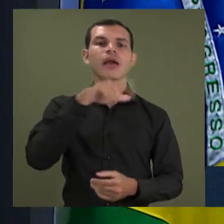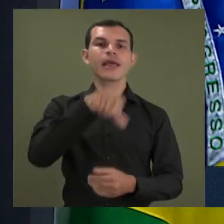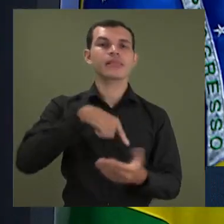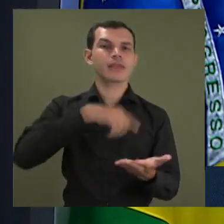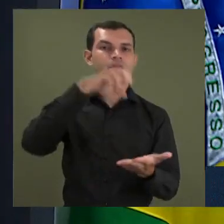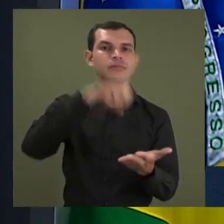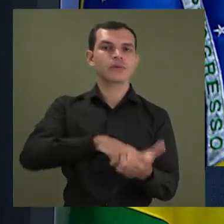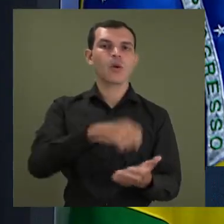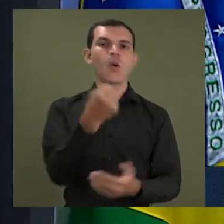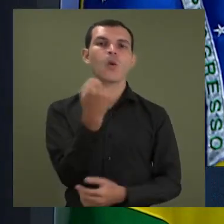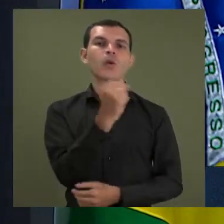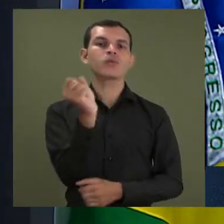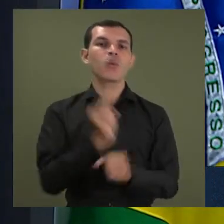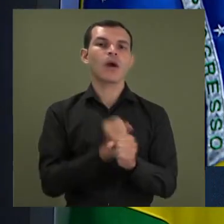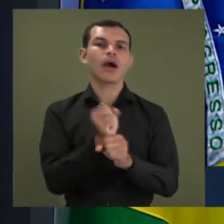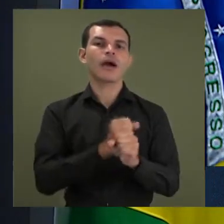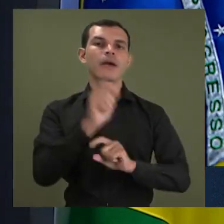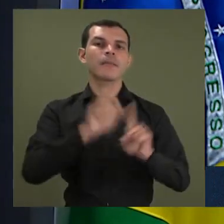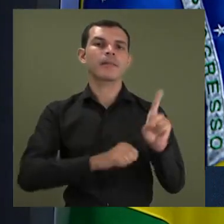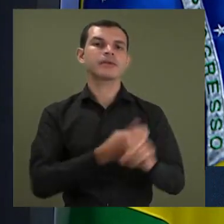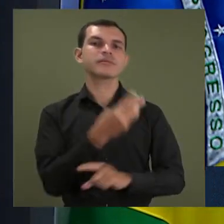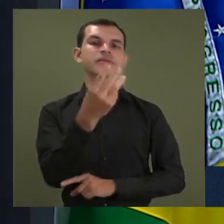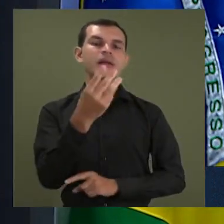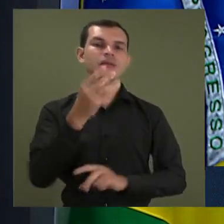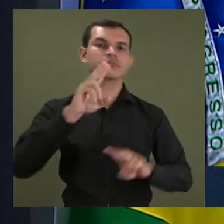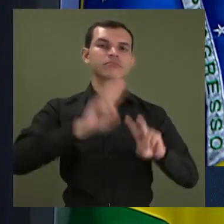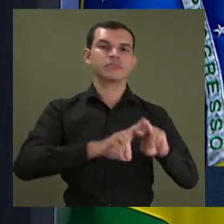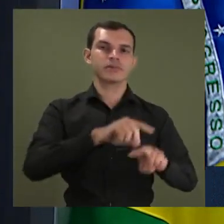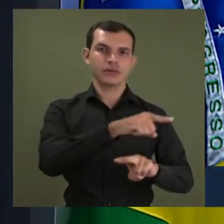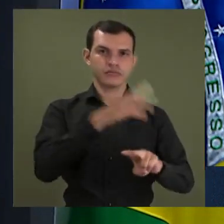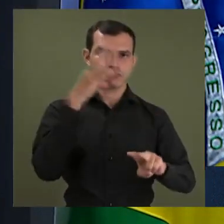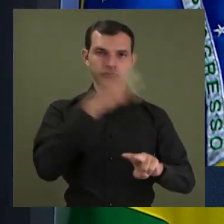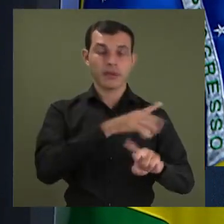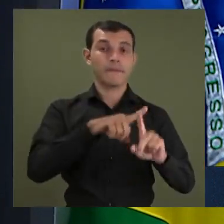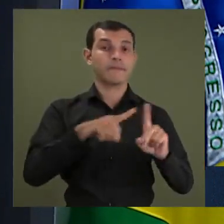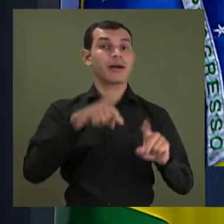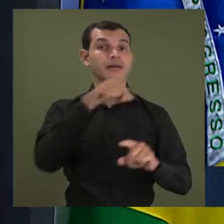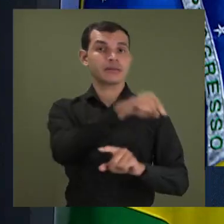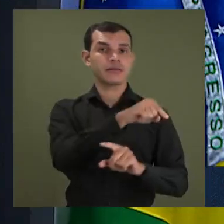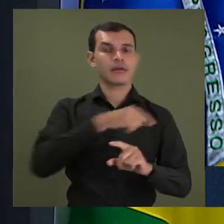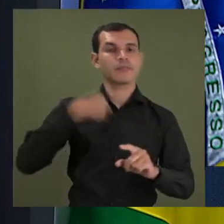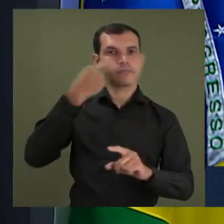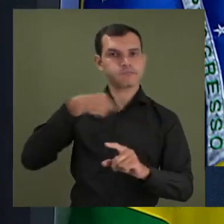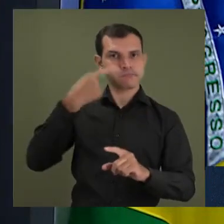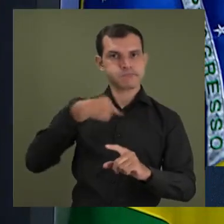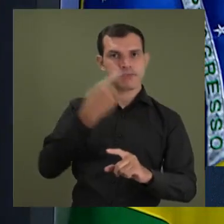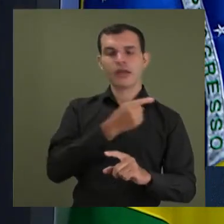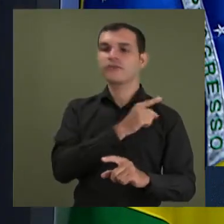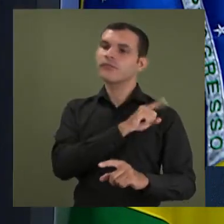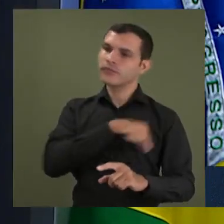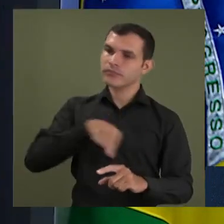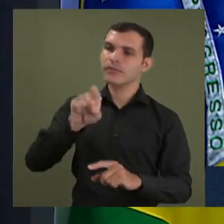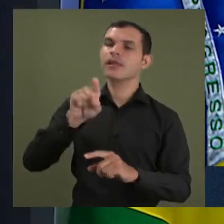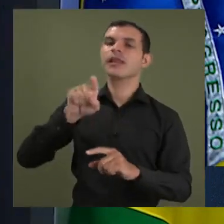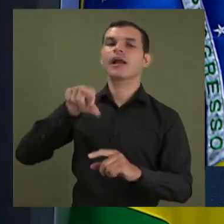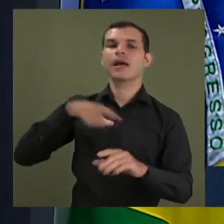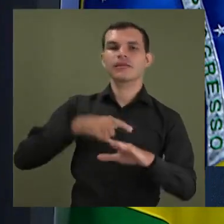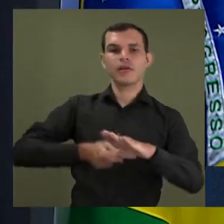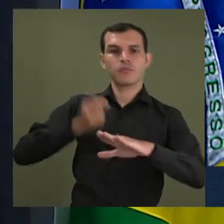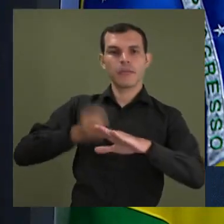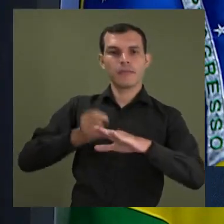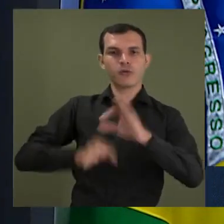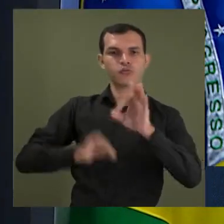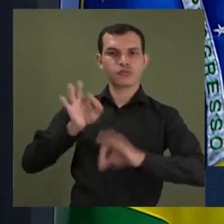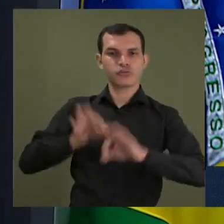de prisão. Mas sua defesa recorreu ao Tribunal de Justiça de Minas Gerais, alegando